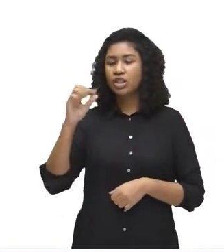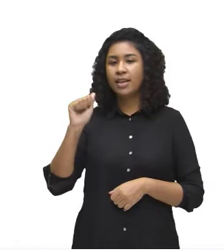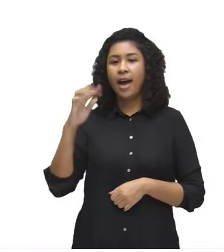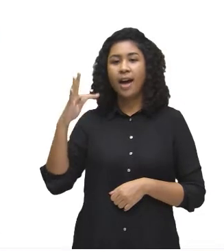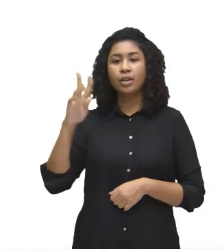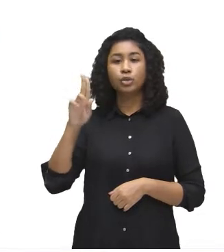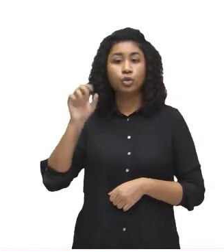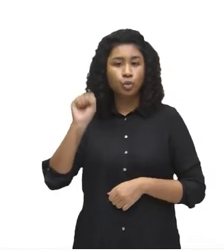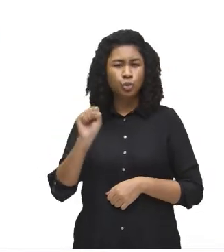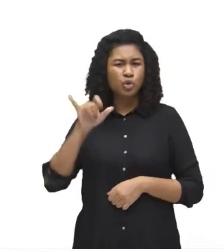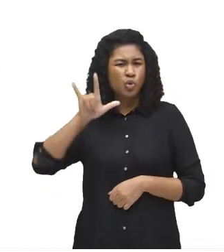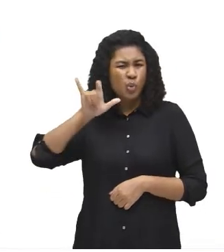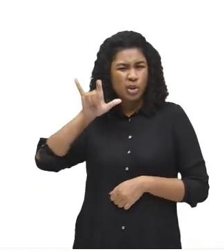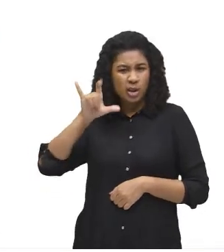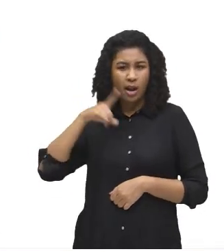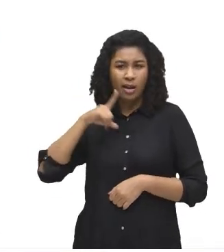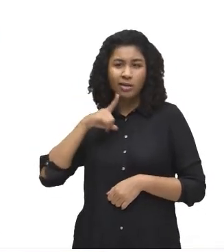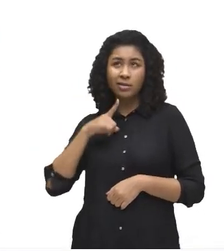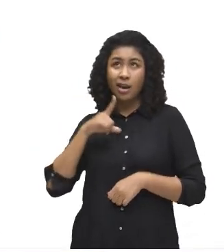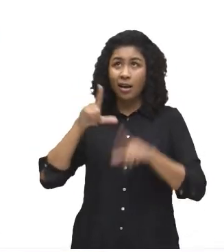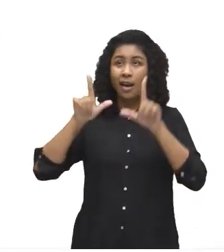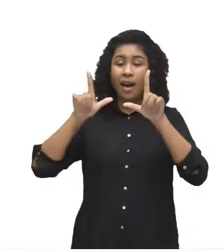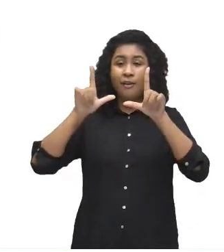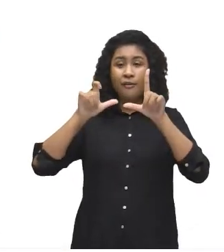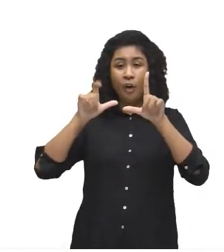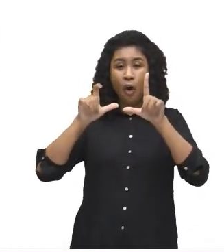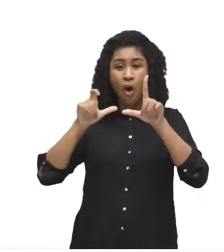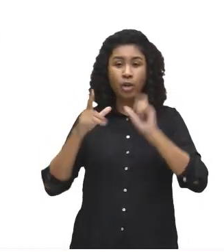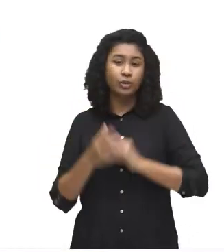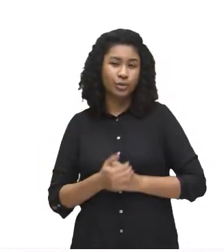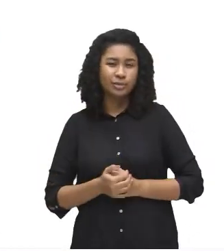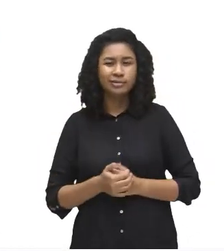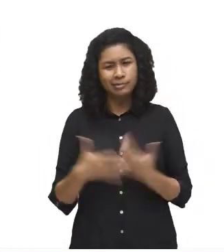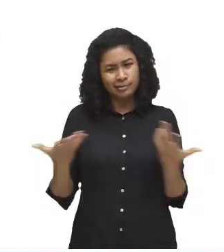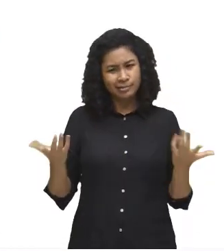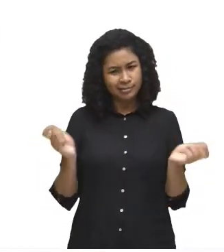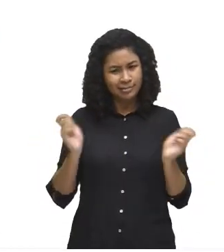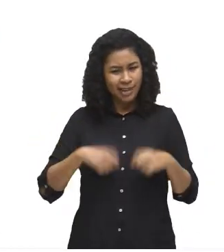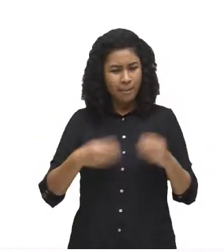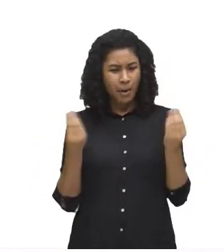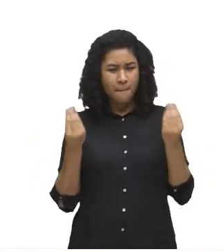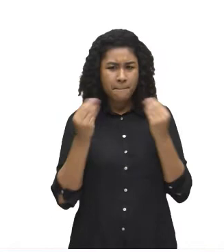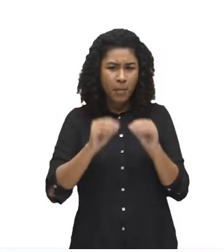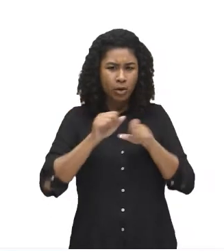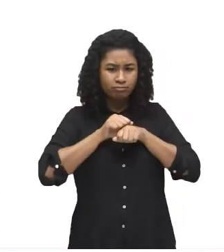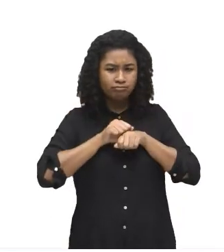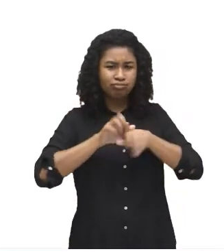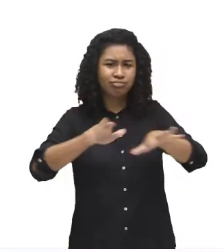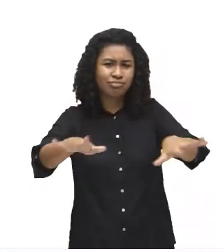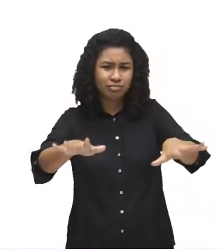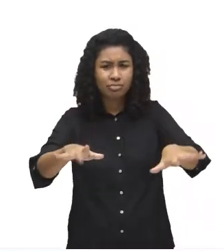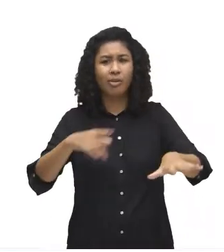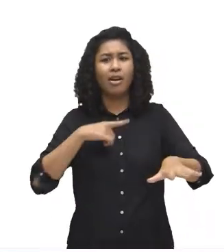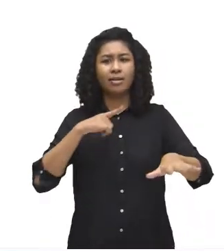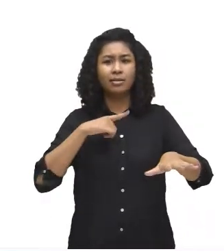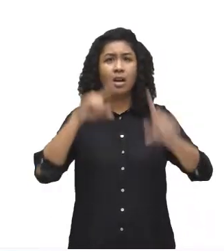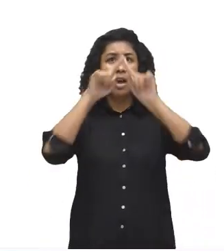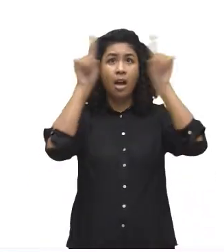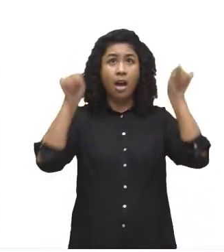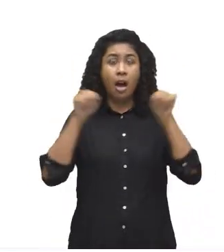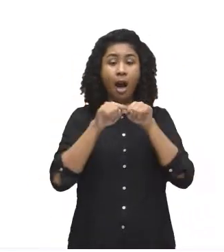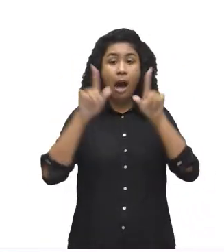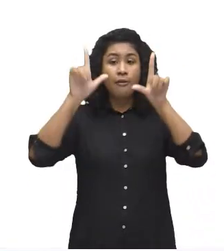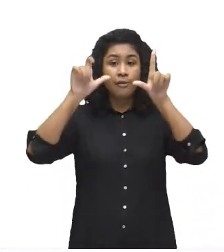a legenda, atualizando. Ali você utiliza a linguagem verbal também. E já percebeu também que a imagem, a sua foto, pode ser